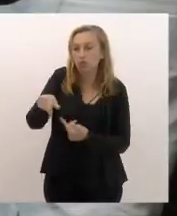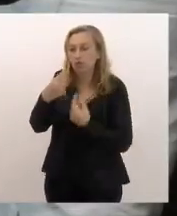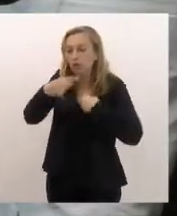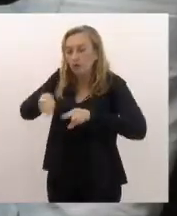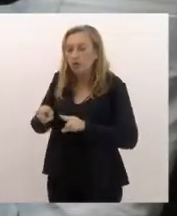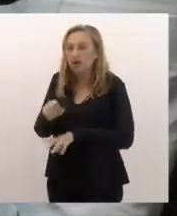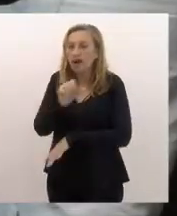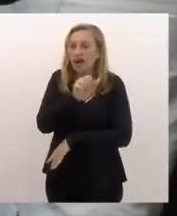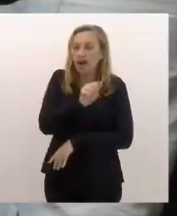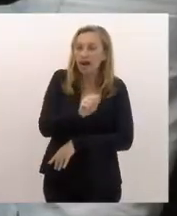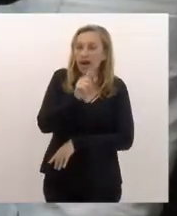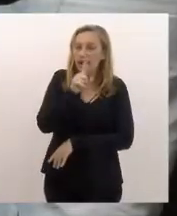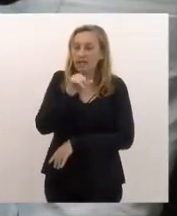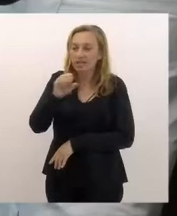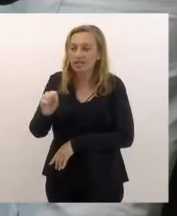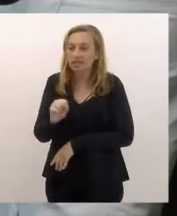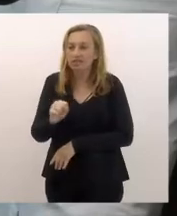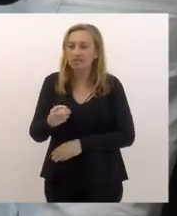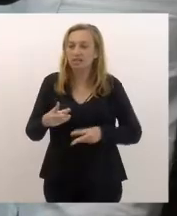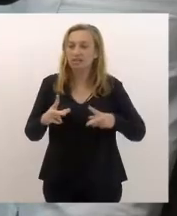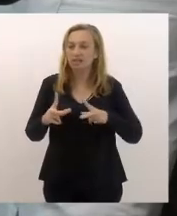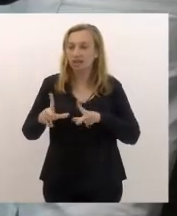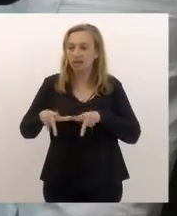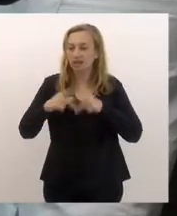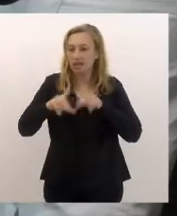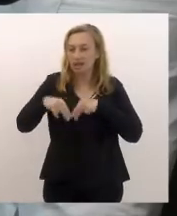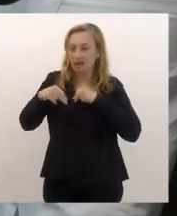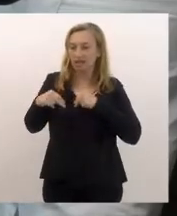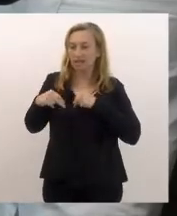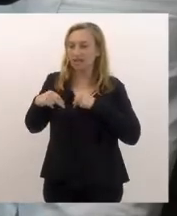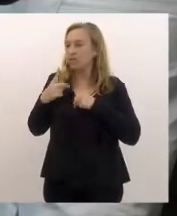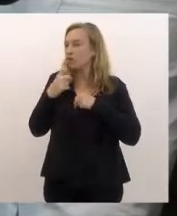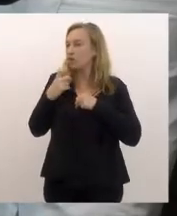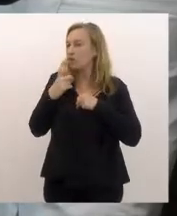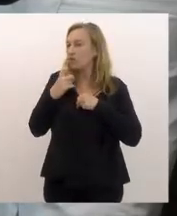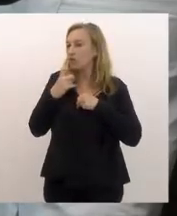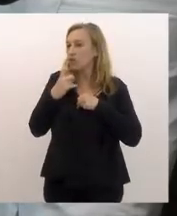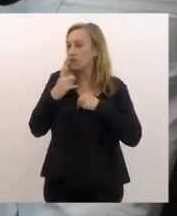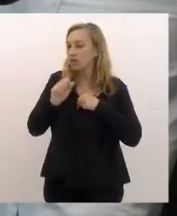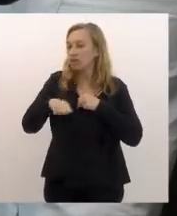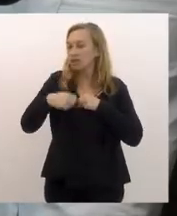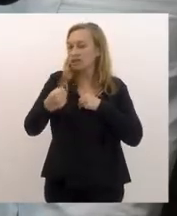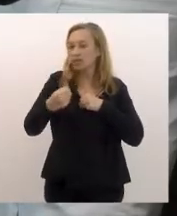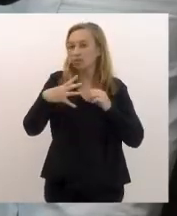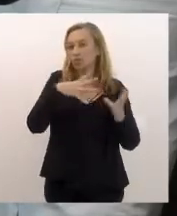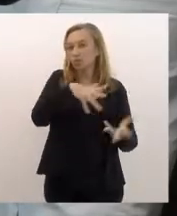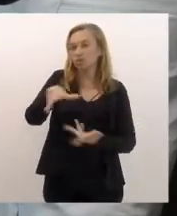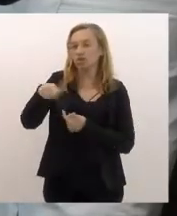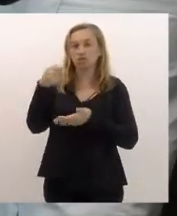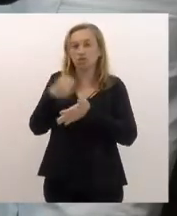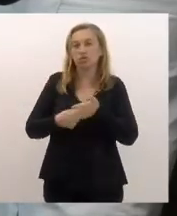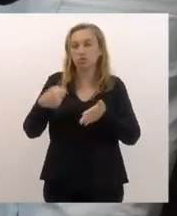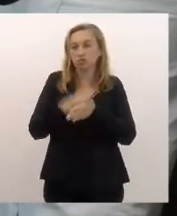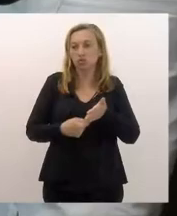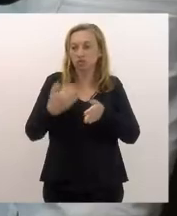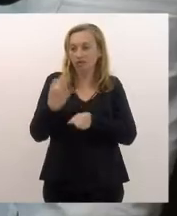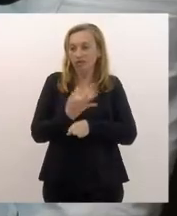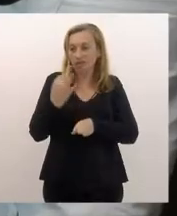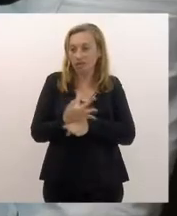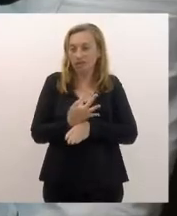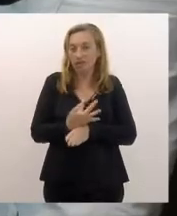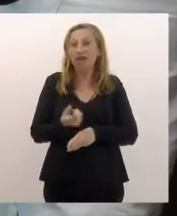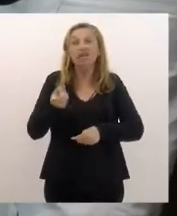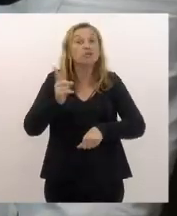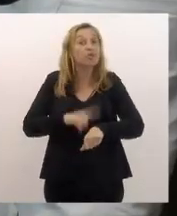gente daqui a pouco vai distribuir o lacinho vermelho, que é o sinal mundial de luta e resistência. E